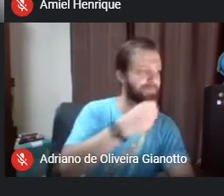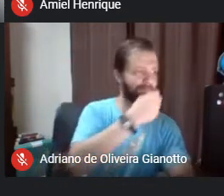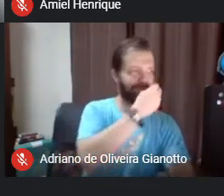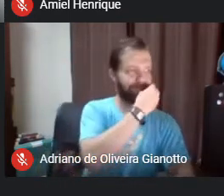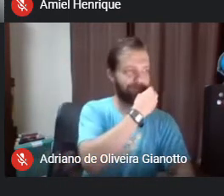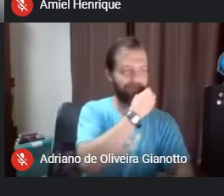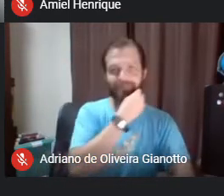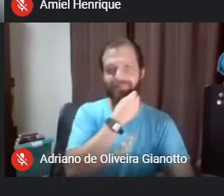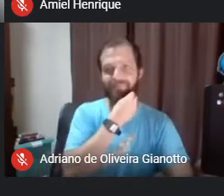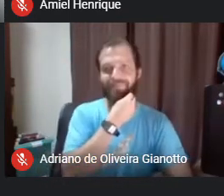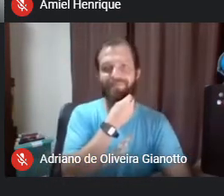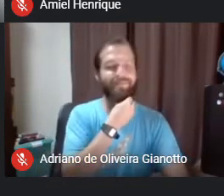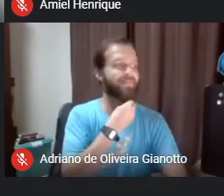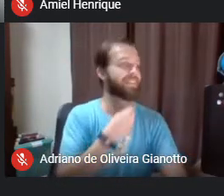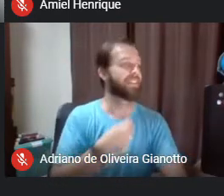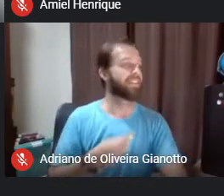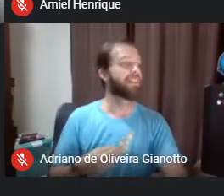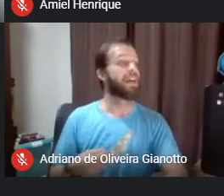Obrigado.